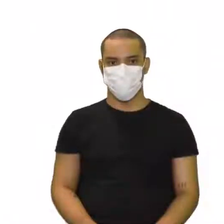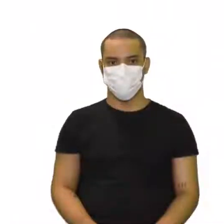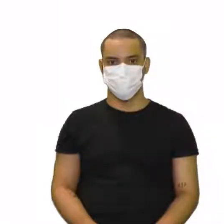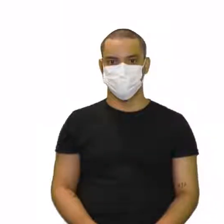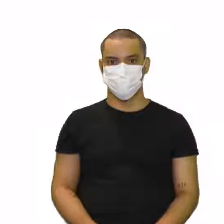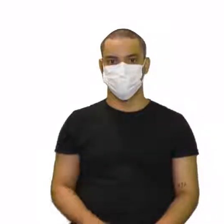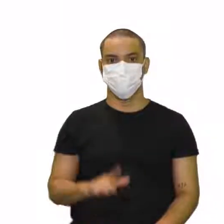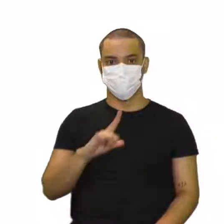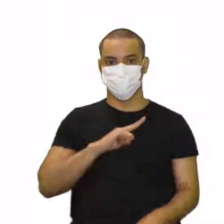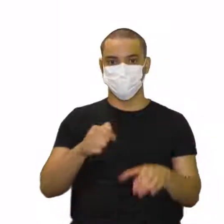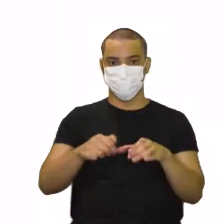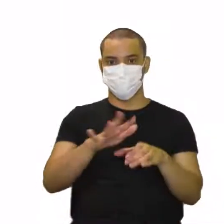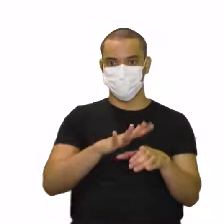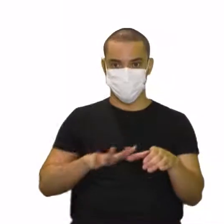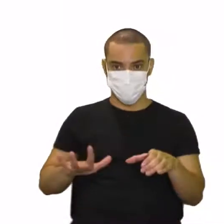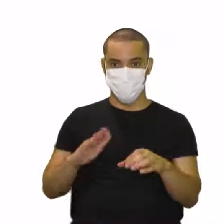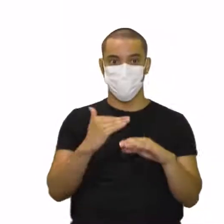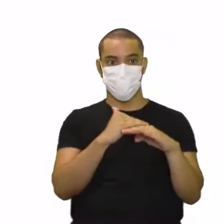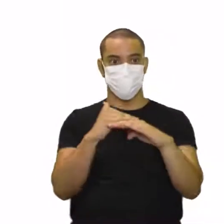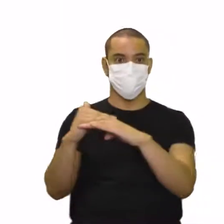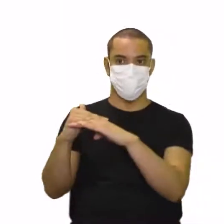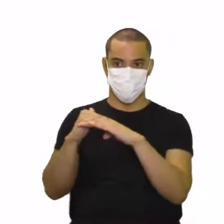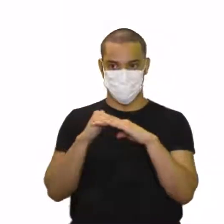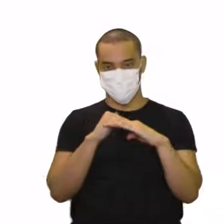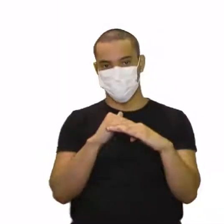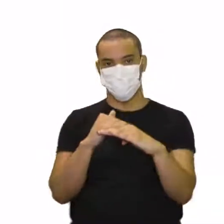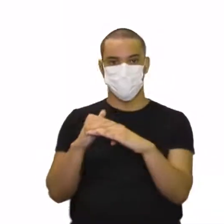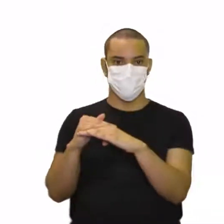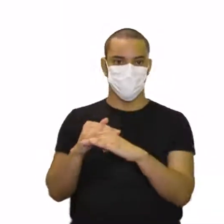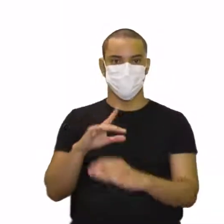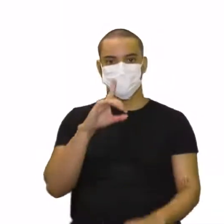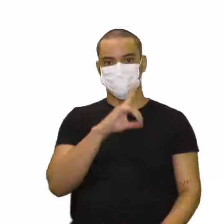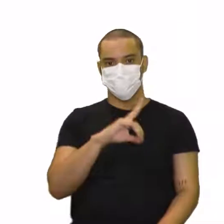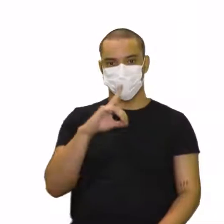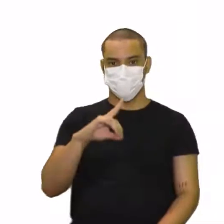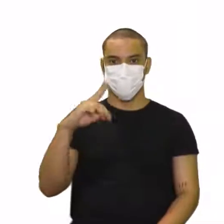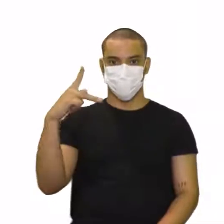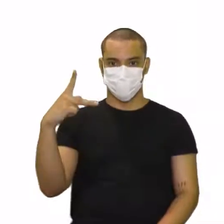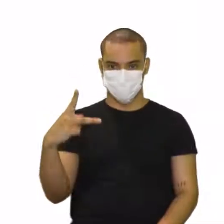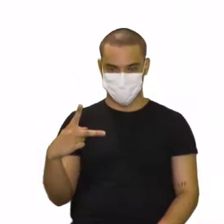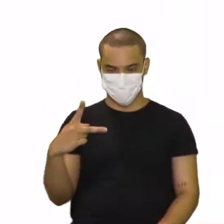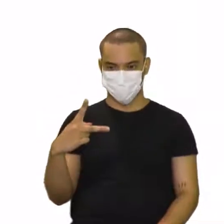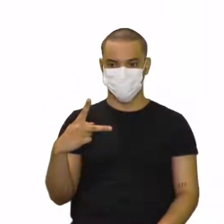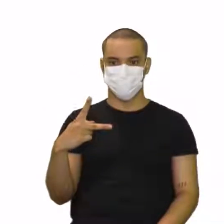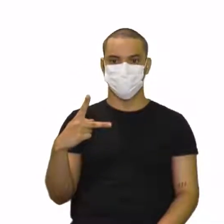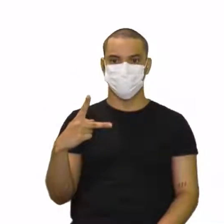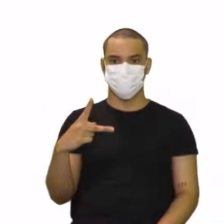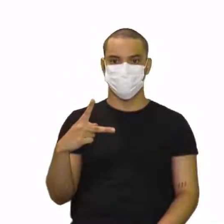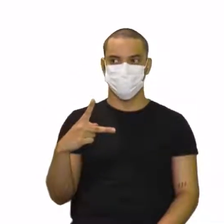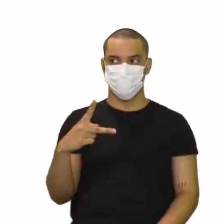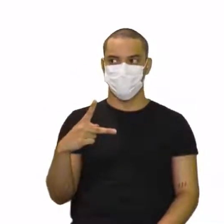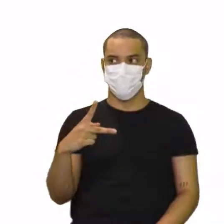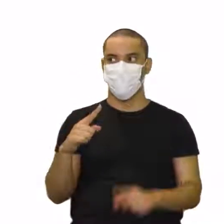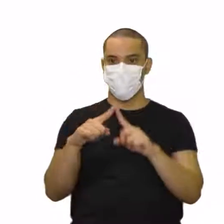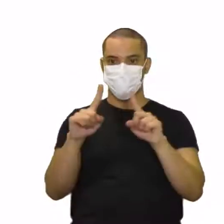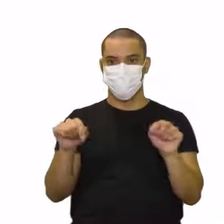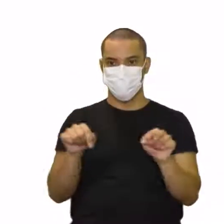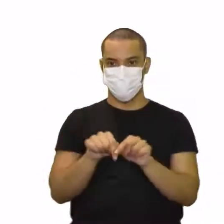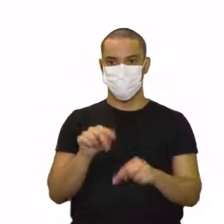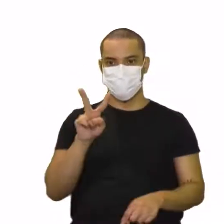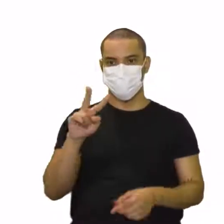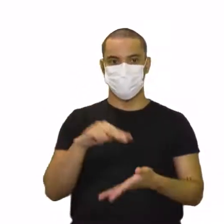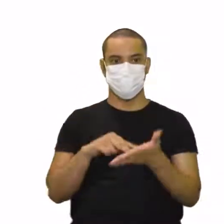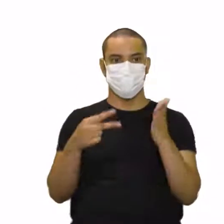Em um campo elétrico uniforme, a diferença de potencial ΔV